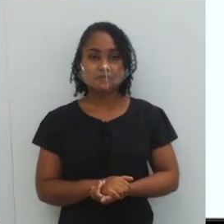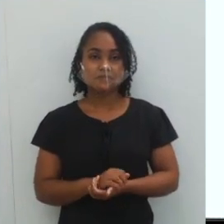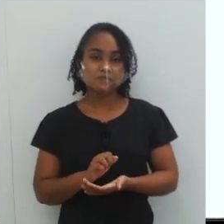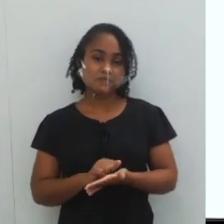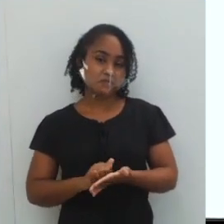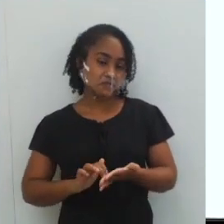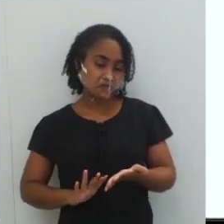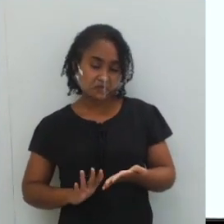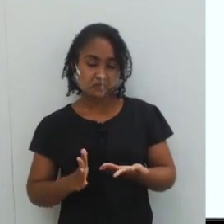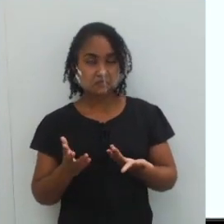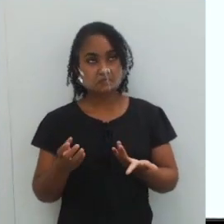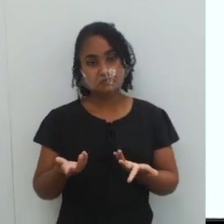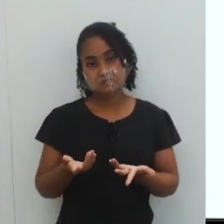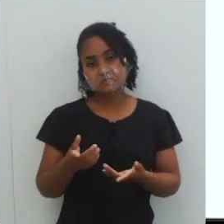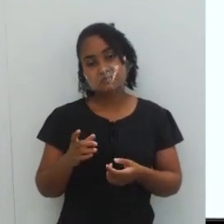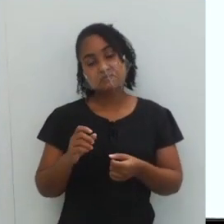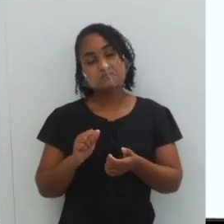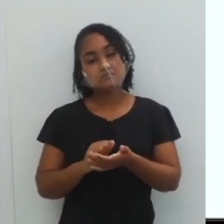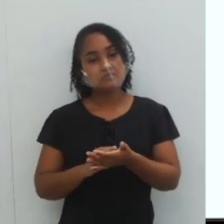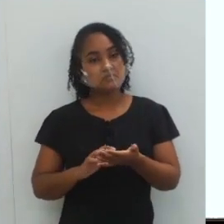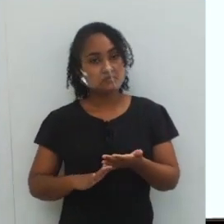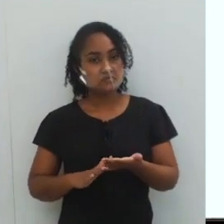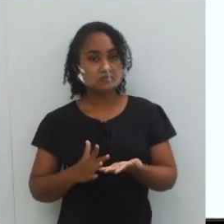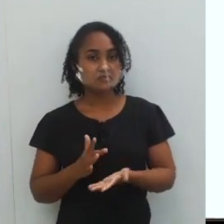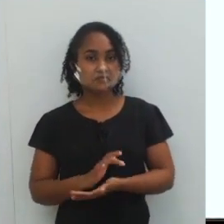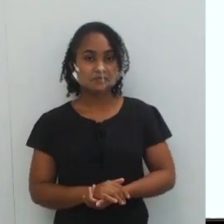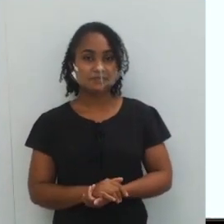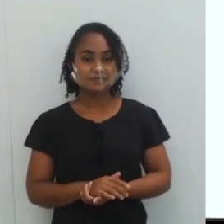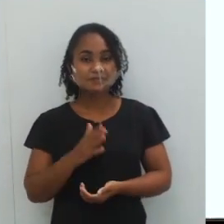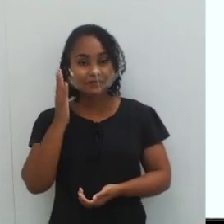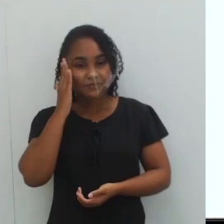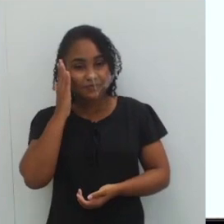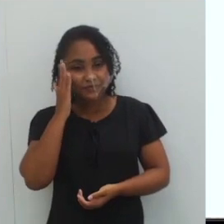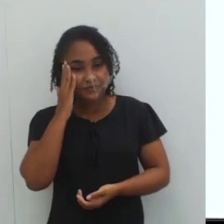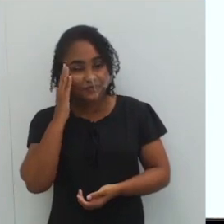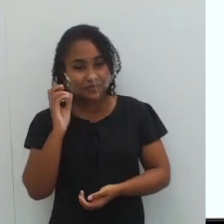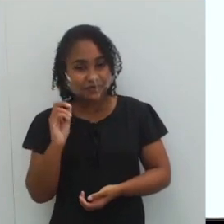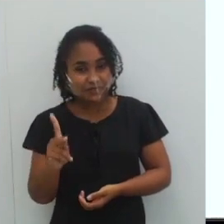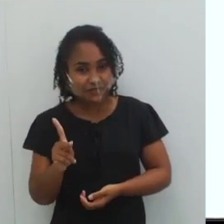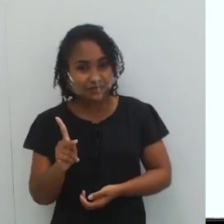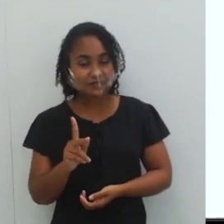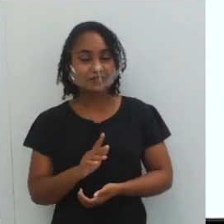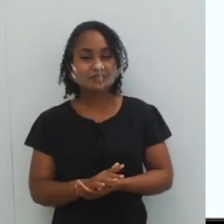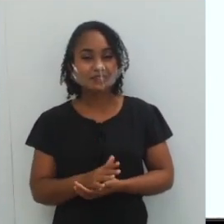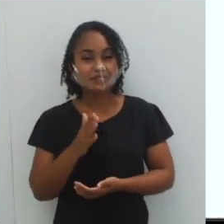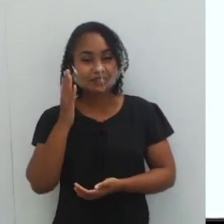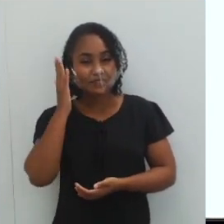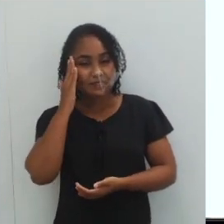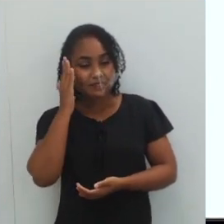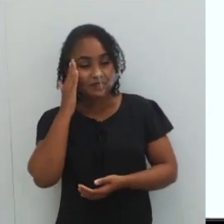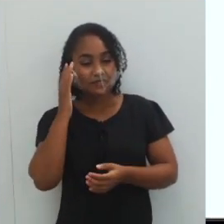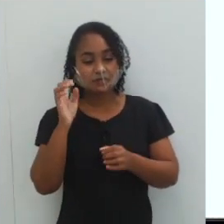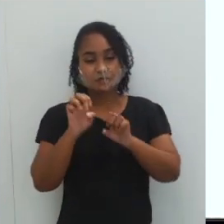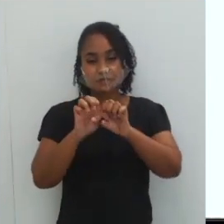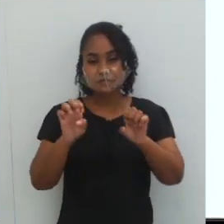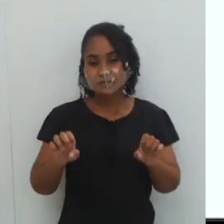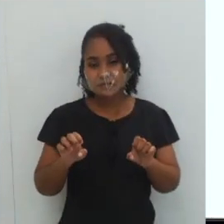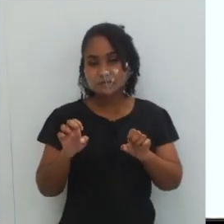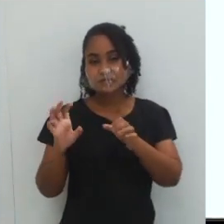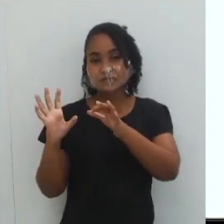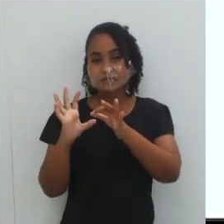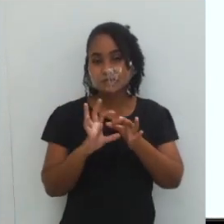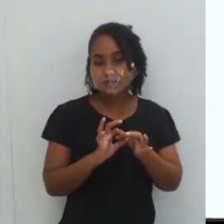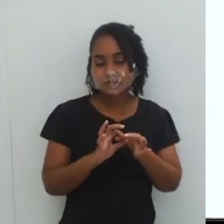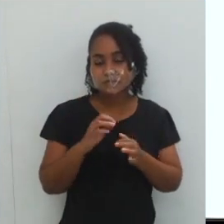minha atividade de casa, meu dever de casa ou a minha tarefa. Ok? Se familiarizou com a